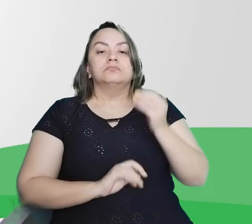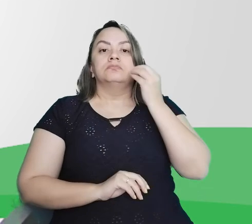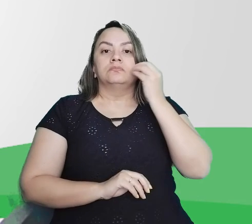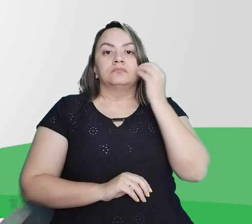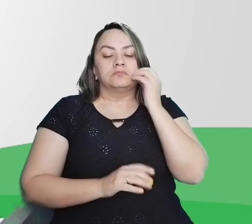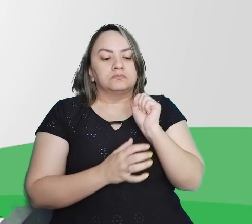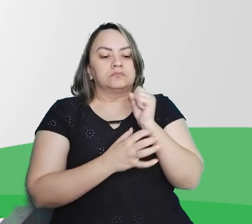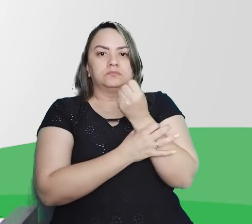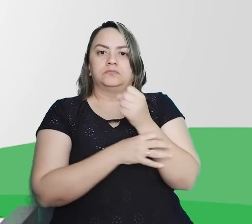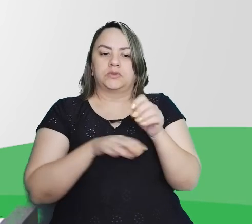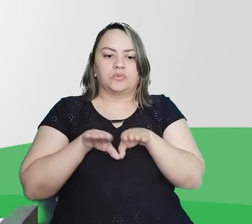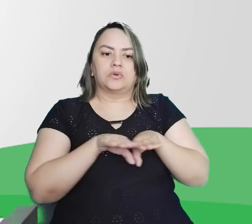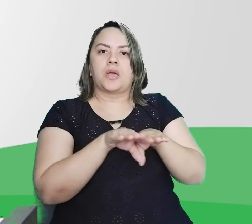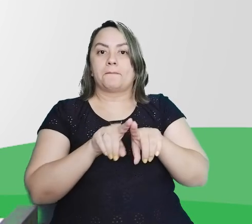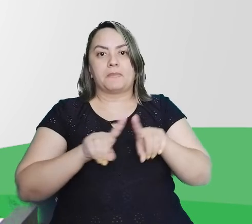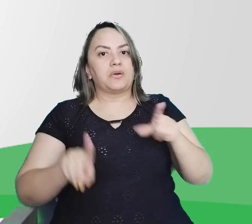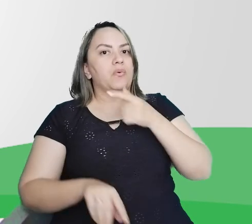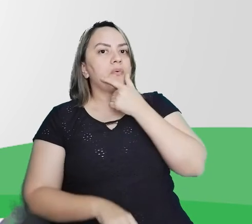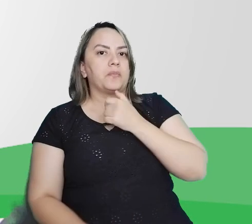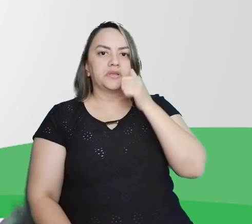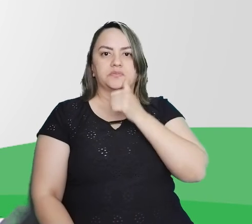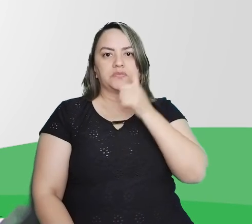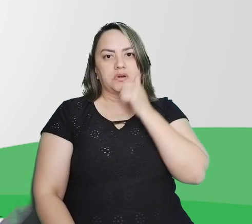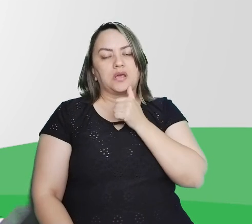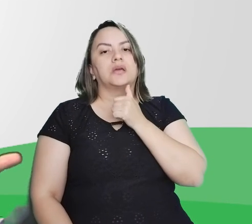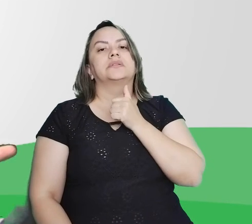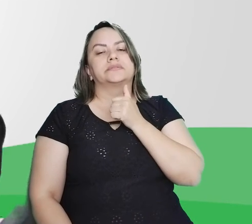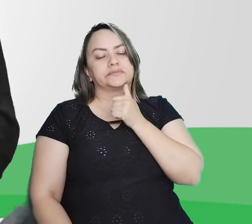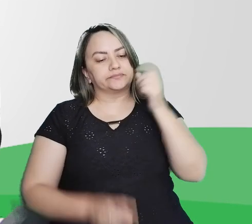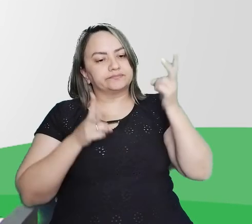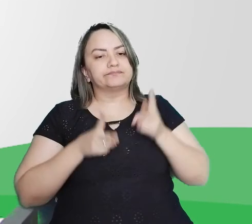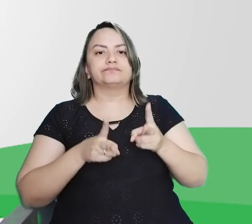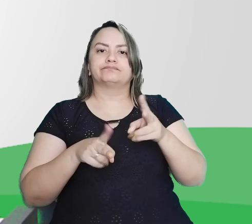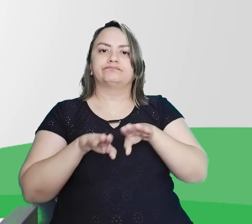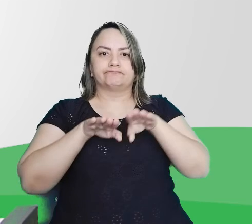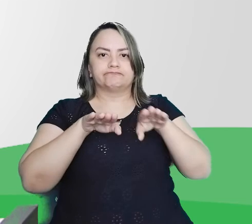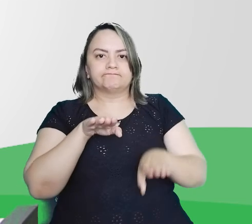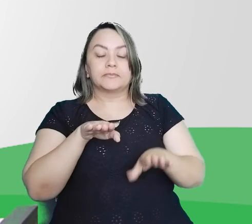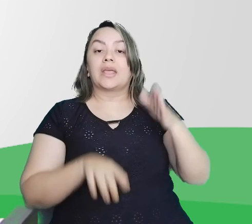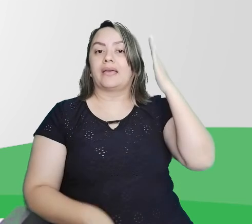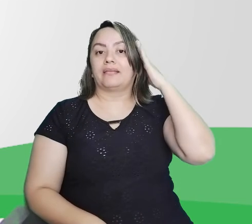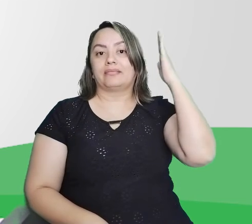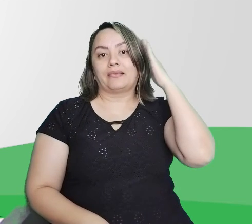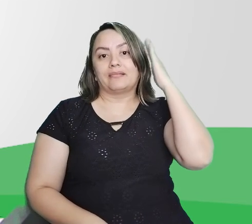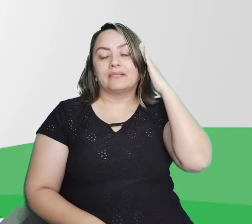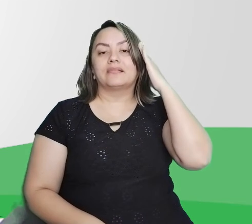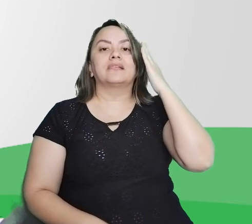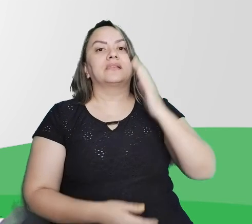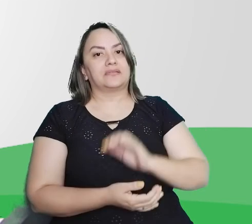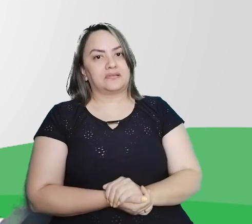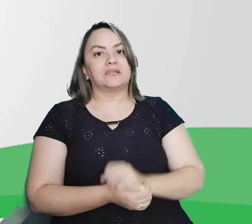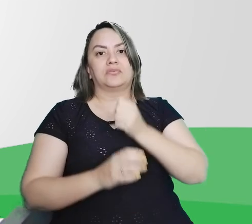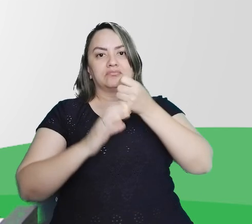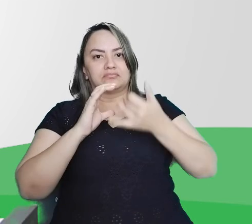mulheres vivem uma situação de desigualdade. Para compreender esse aspecto da nossa realidade social, estudamos e